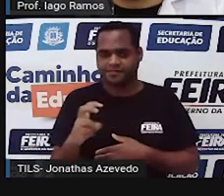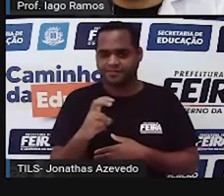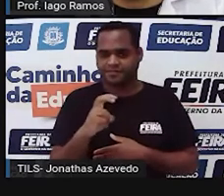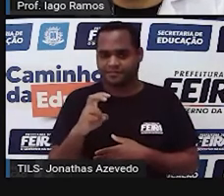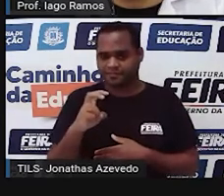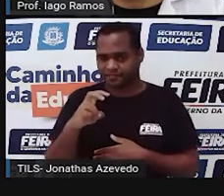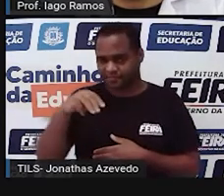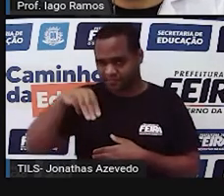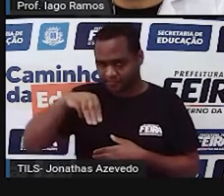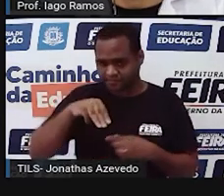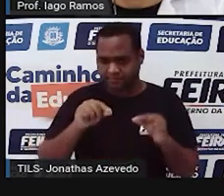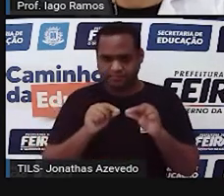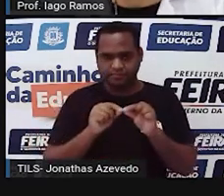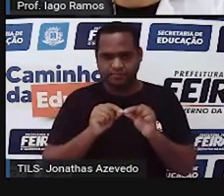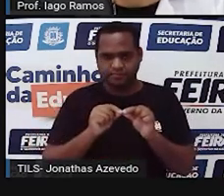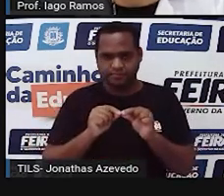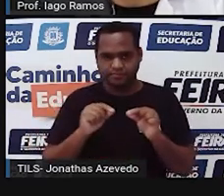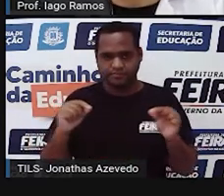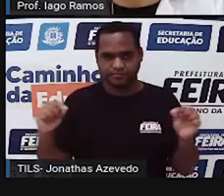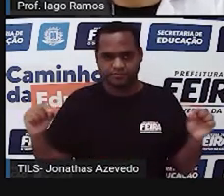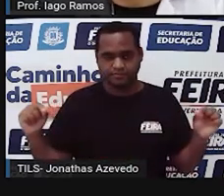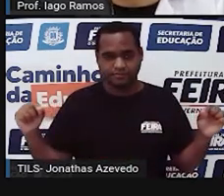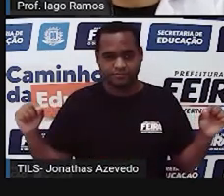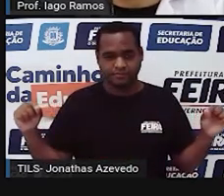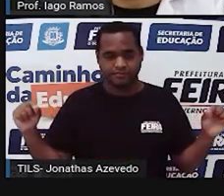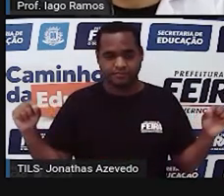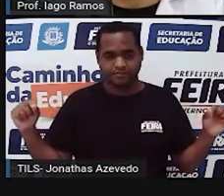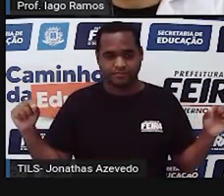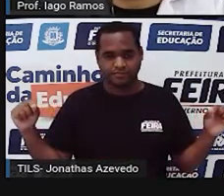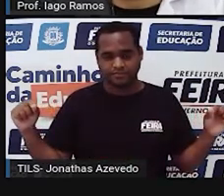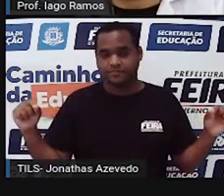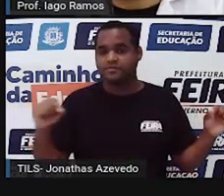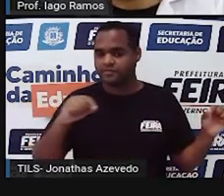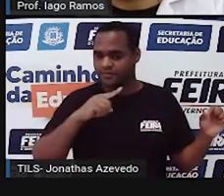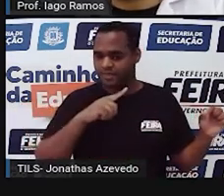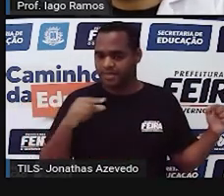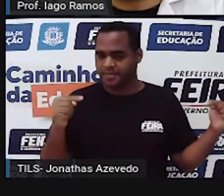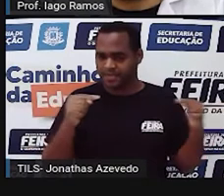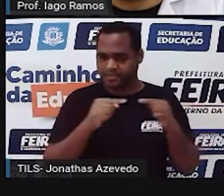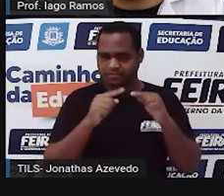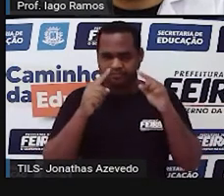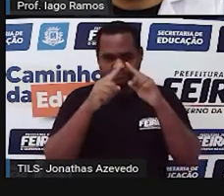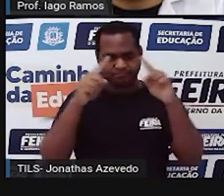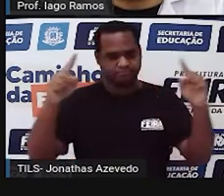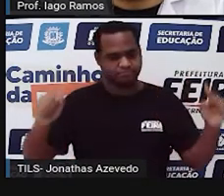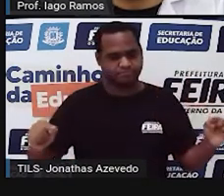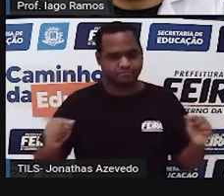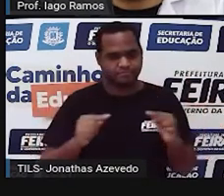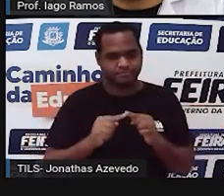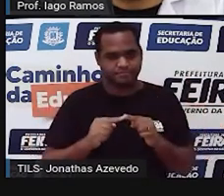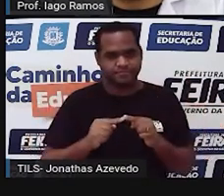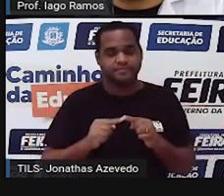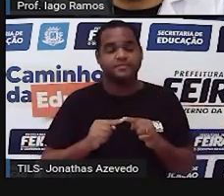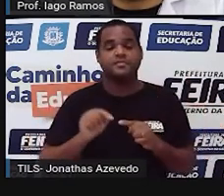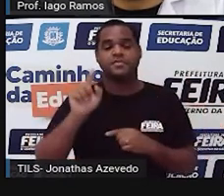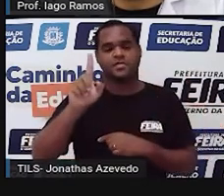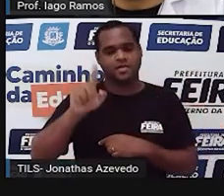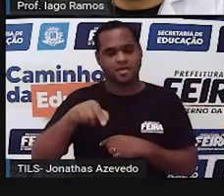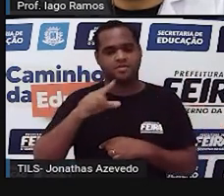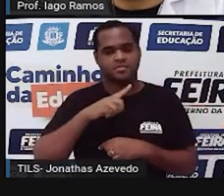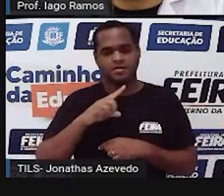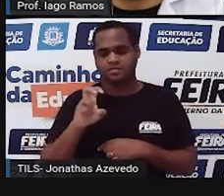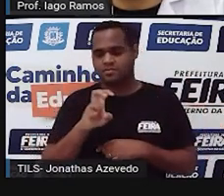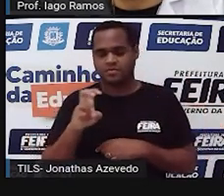futebol é 55 metros e como o campo de futebol tem a forma de um retângulo se aqui embaixo e se